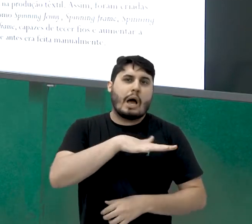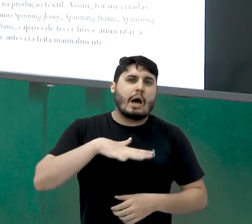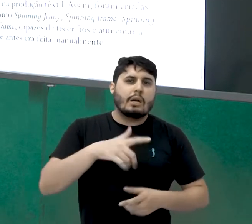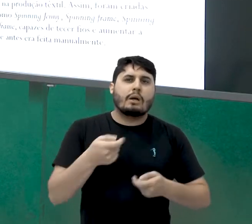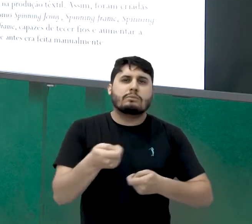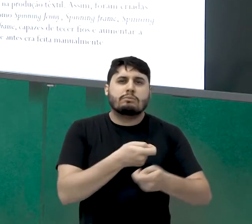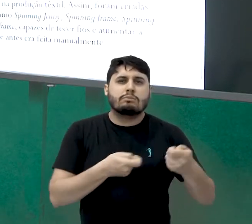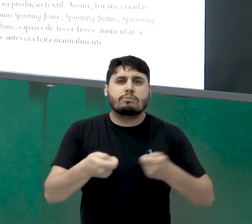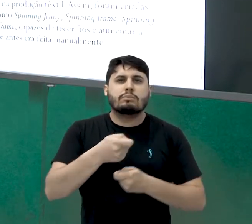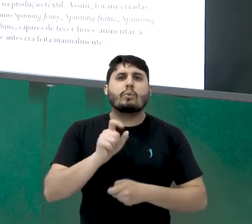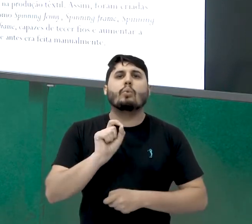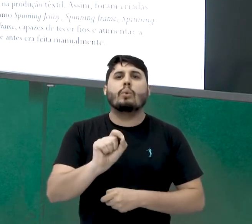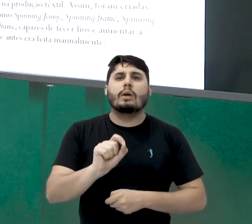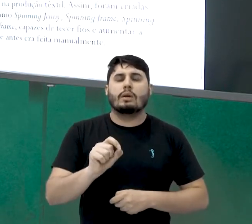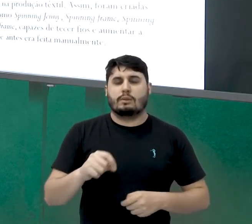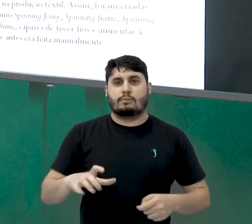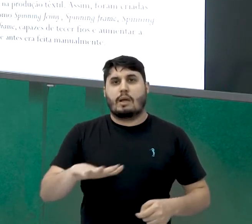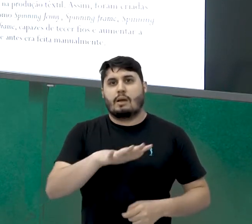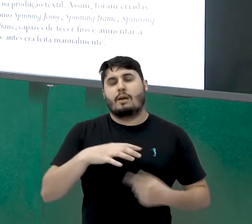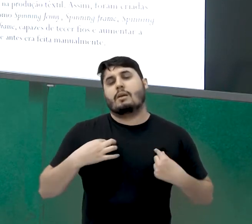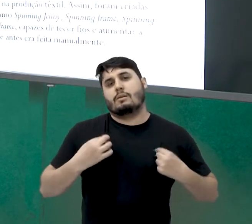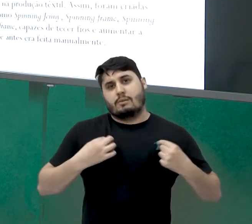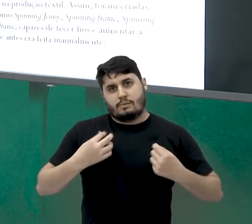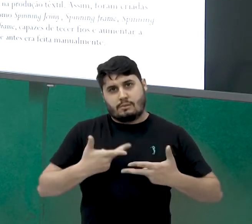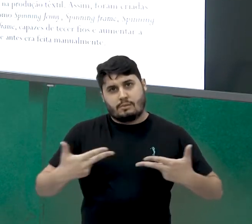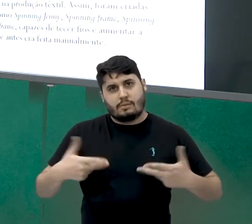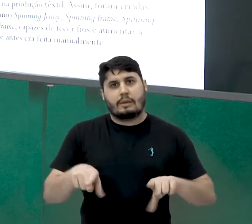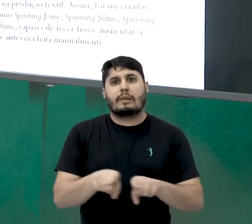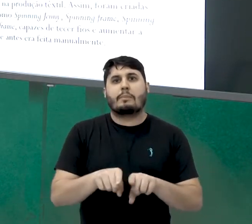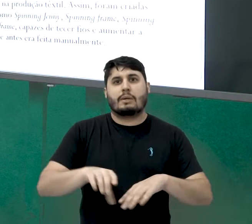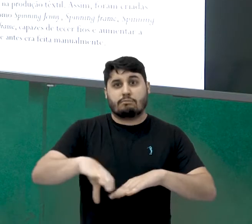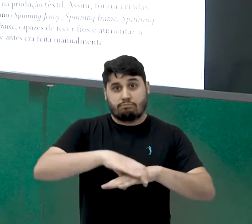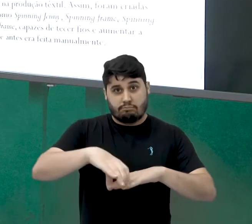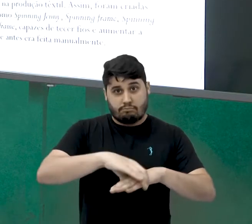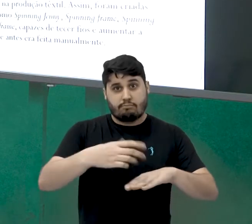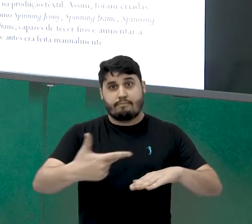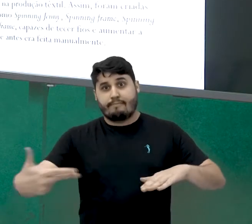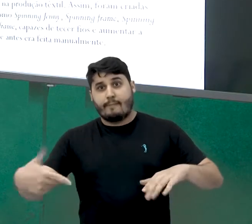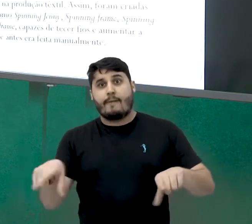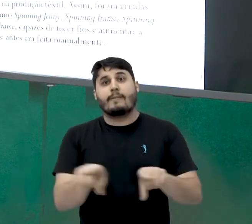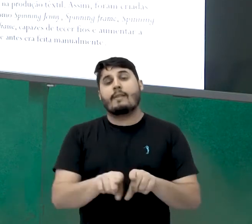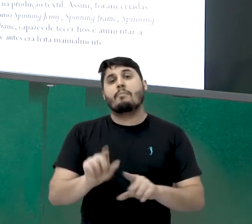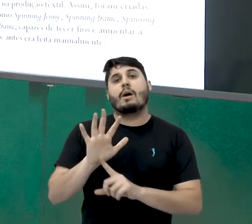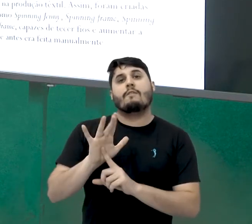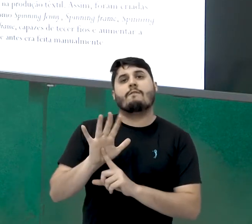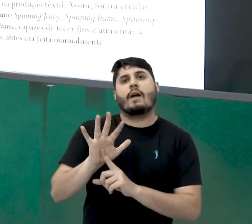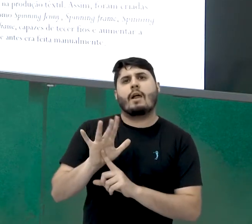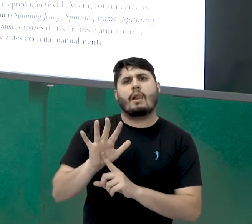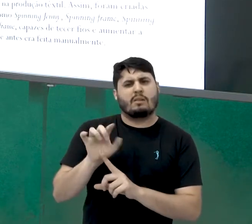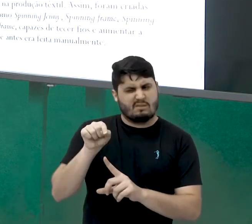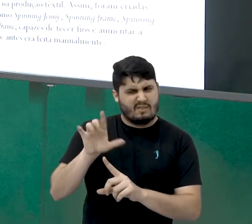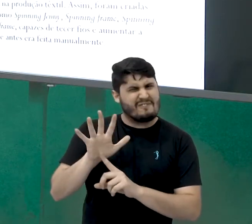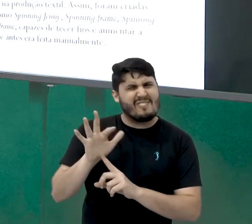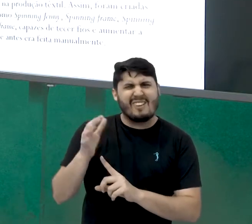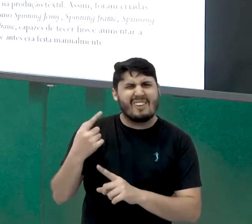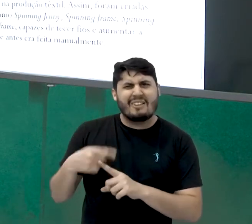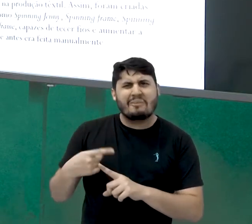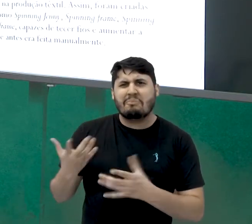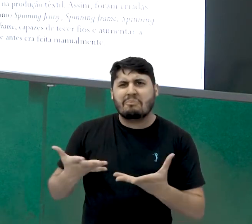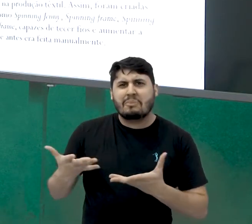produtiva? Foi a indústria têxtil, a indústria calçadista, a indústria de ceras e velas. Sim, ceras e velas,